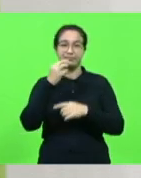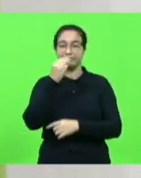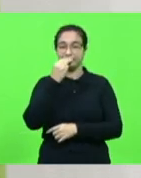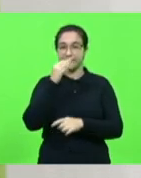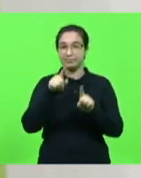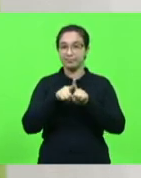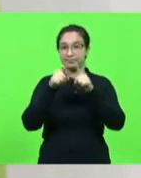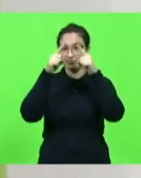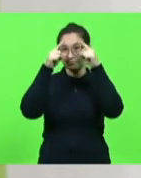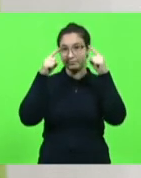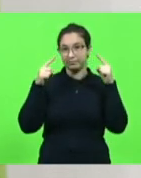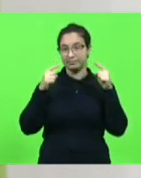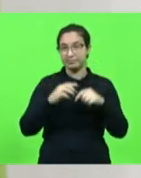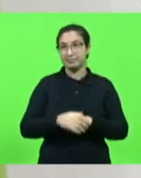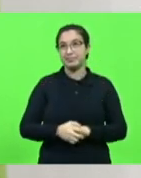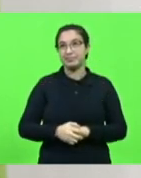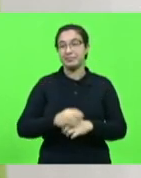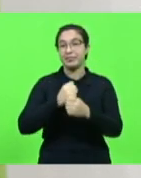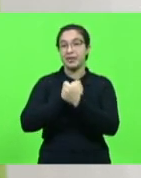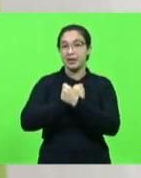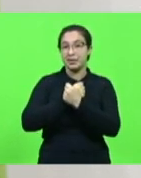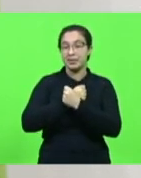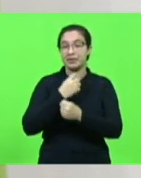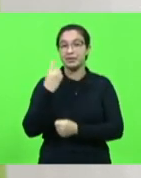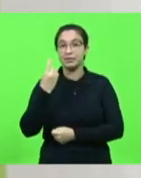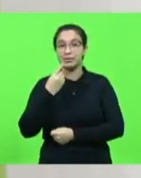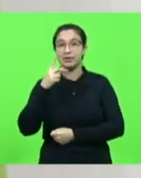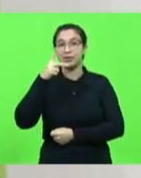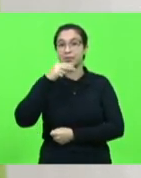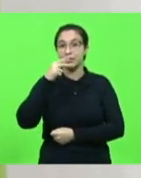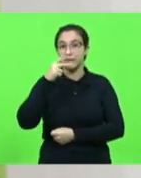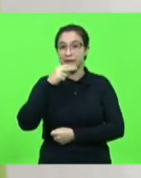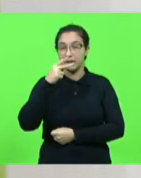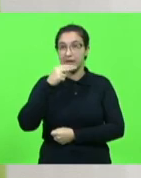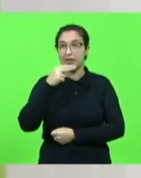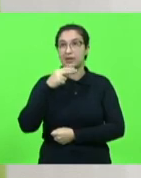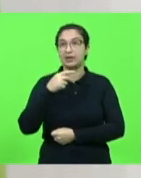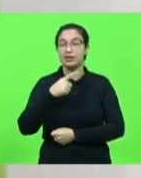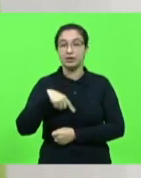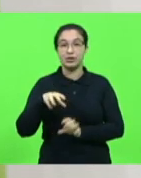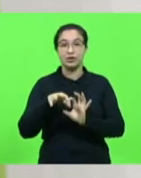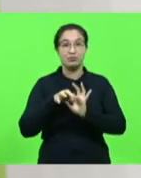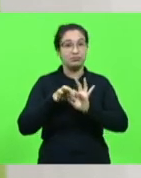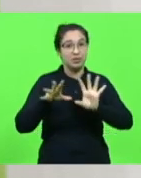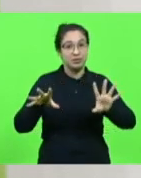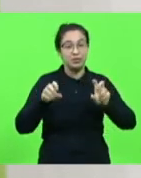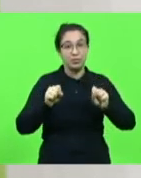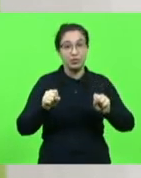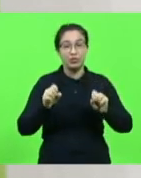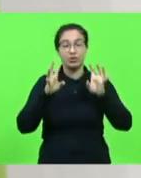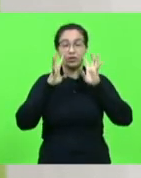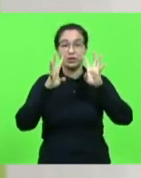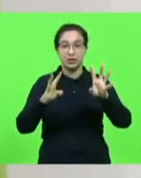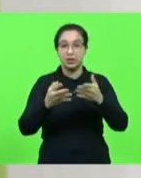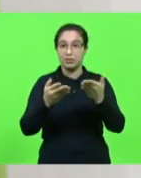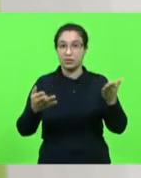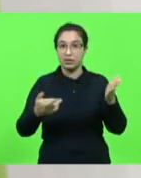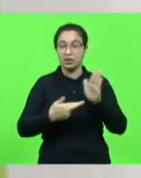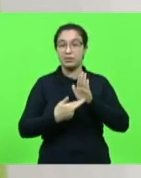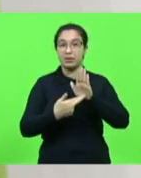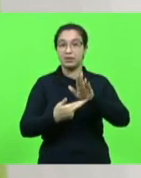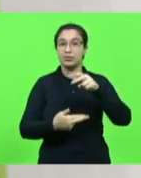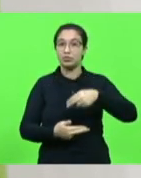Neudi Sareta. E, finalmente, um abraço ao deputado Kennedy Nunes, também com a nossa disponibilidade de ouvi-lo e os representantes do Norte de Santa